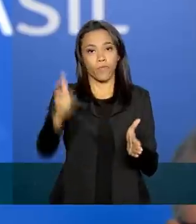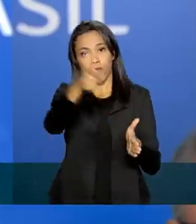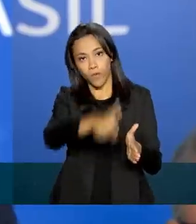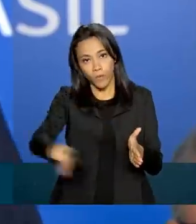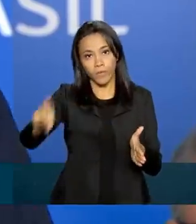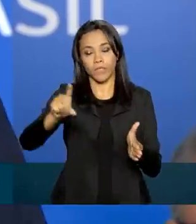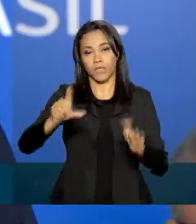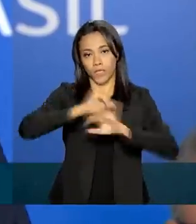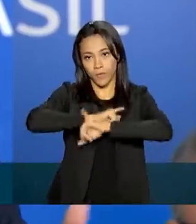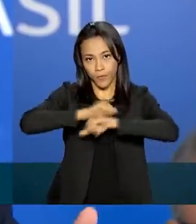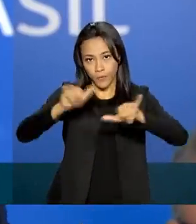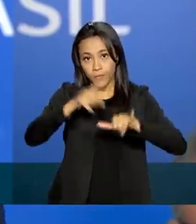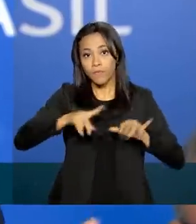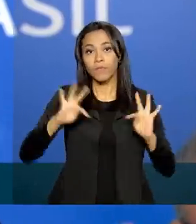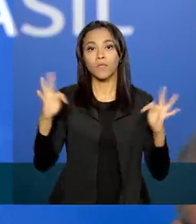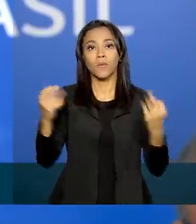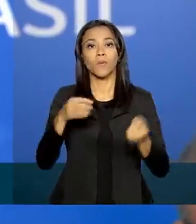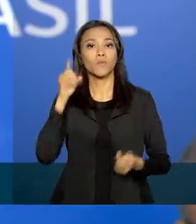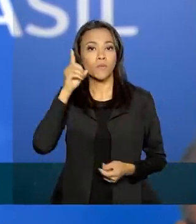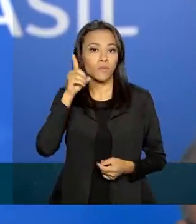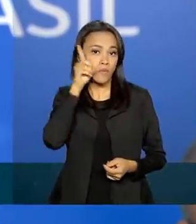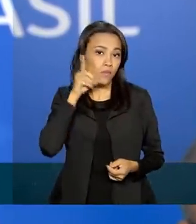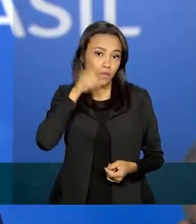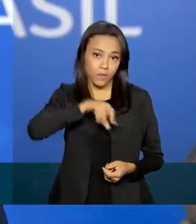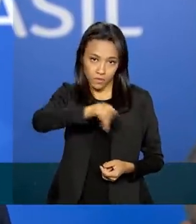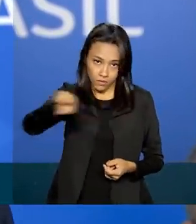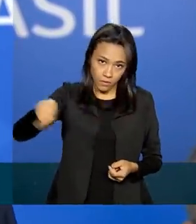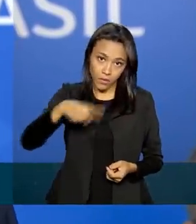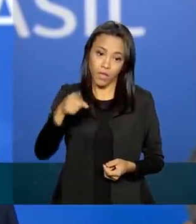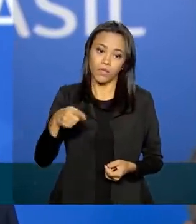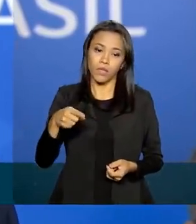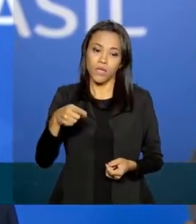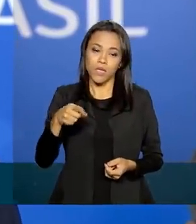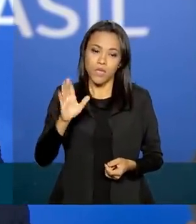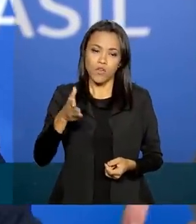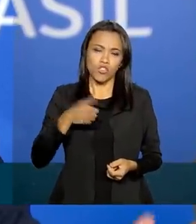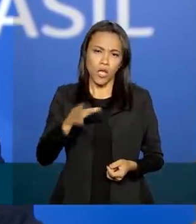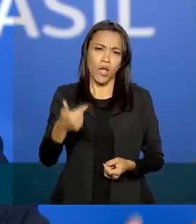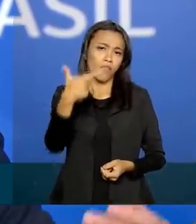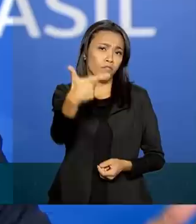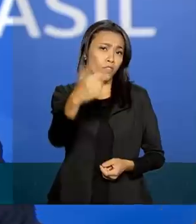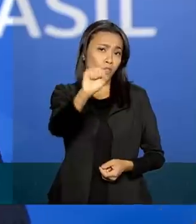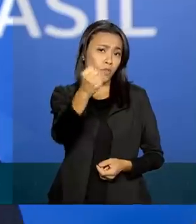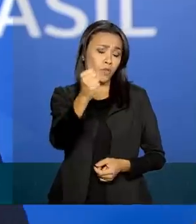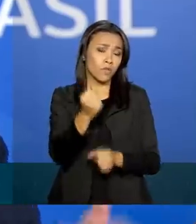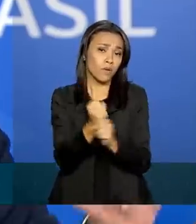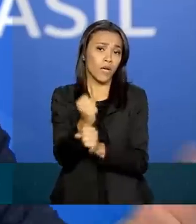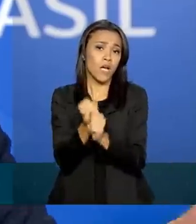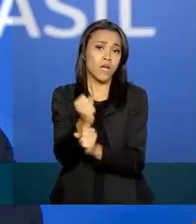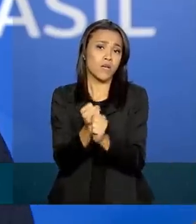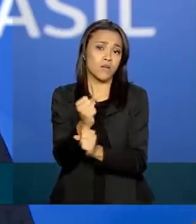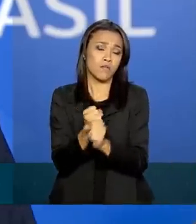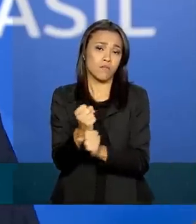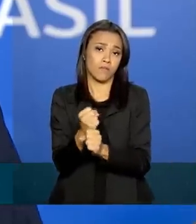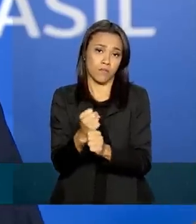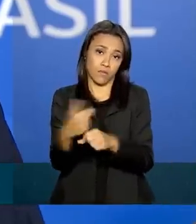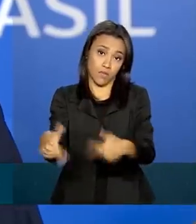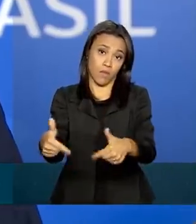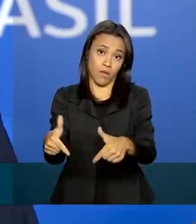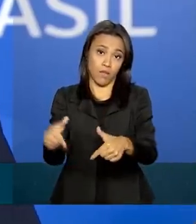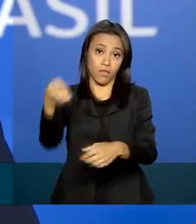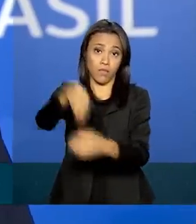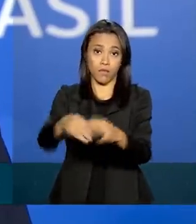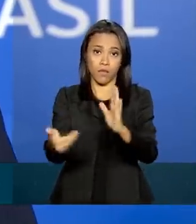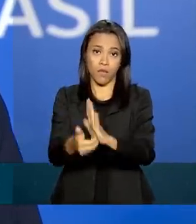parlamentares nós sabemos que eu passei por lá acho que 2128 lá dentro da dificuldade um parlamentar aprovar uma lei ao